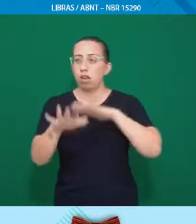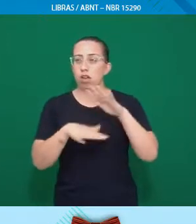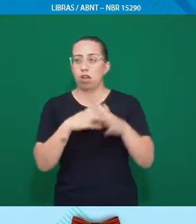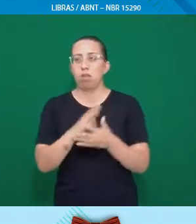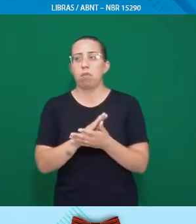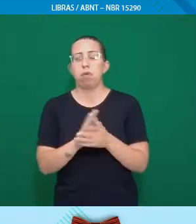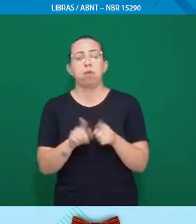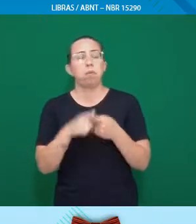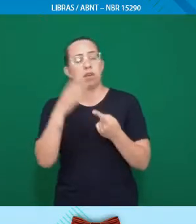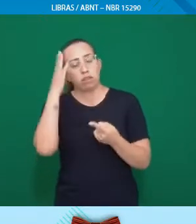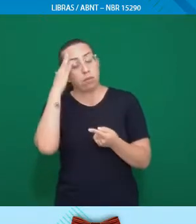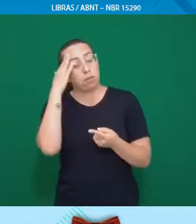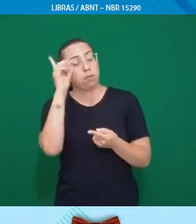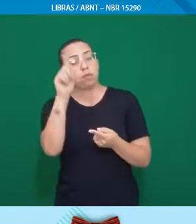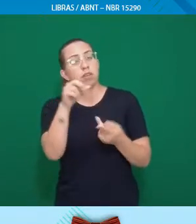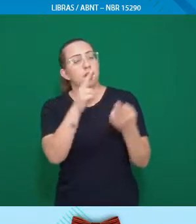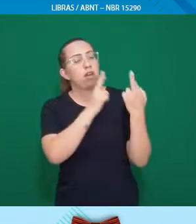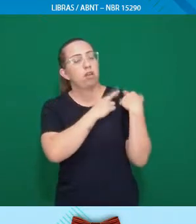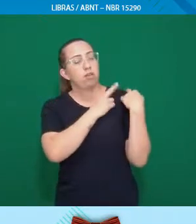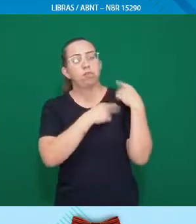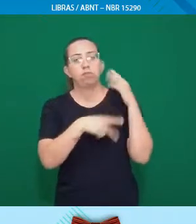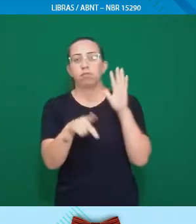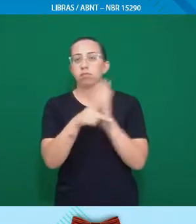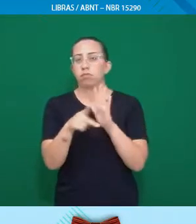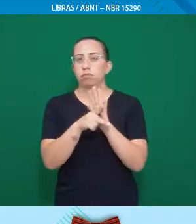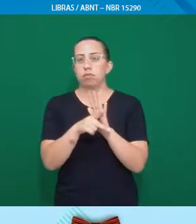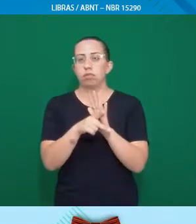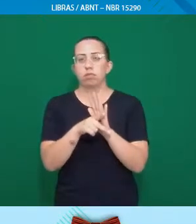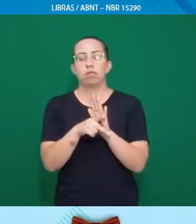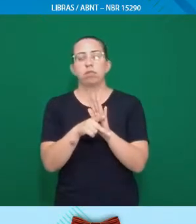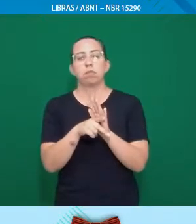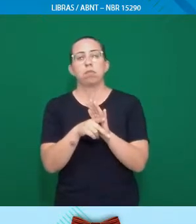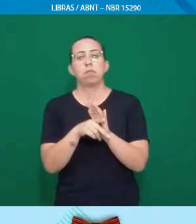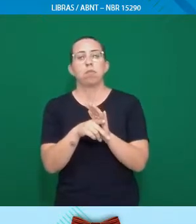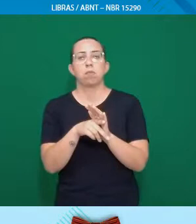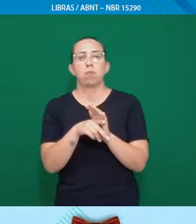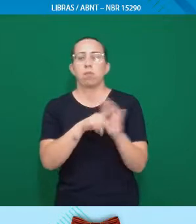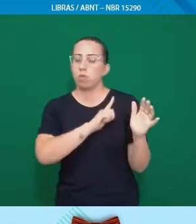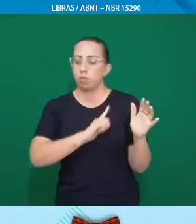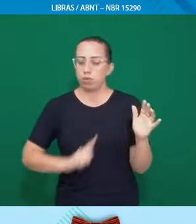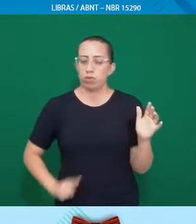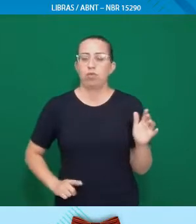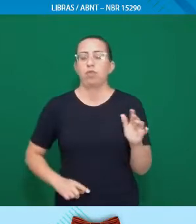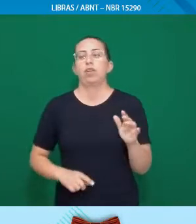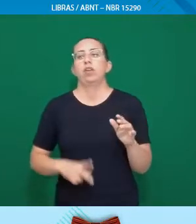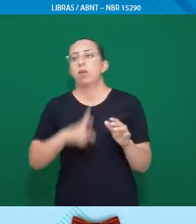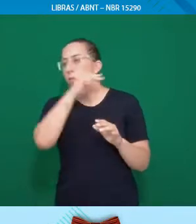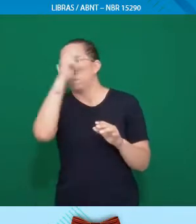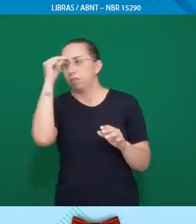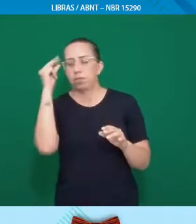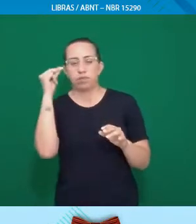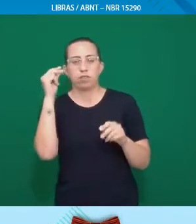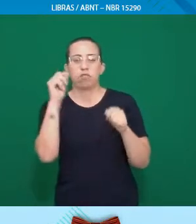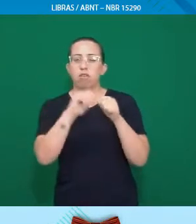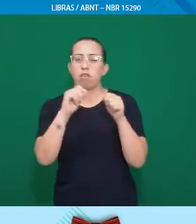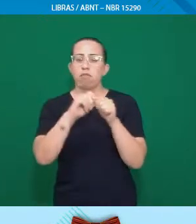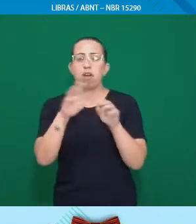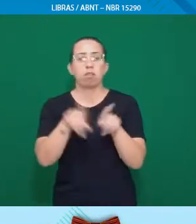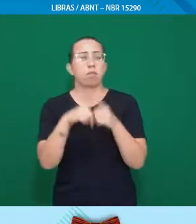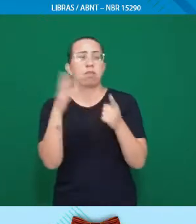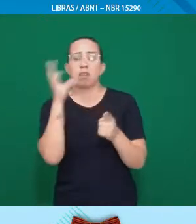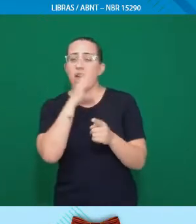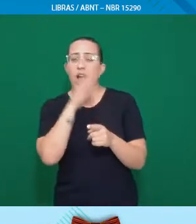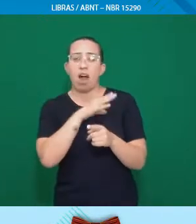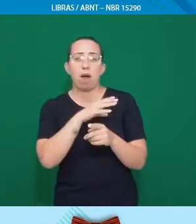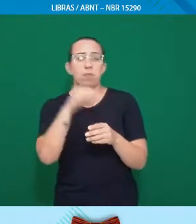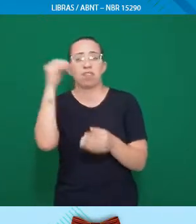desse porte como já vimos ali da Rodovia do bico I elas são temporárias nós precisamos de uma atuação que seja de